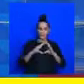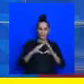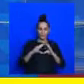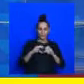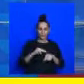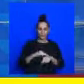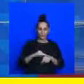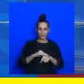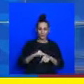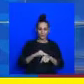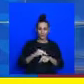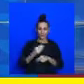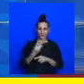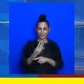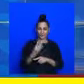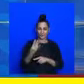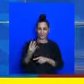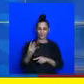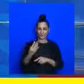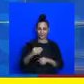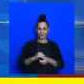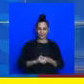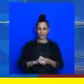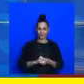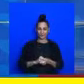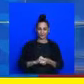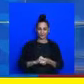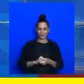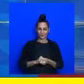44, bola marrom.